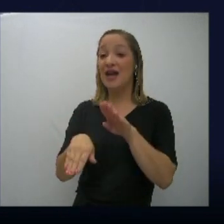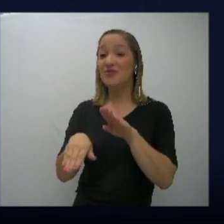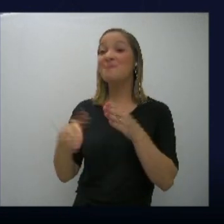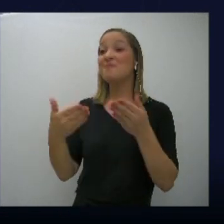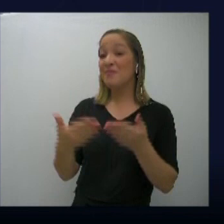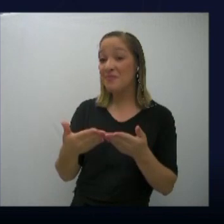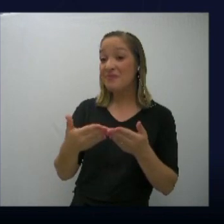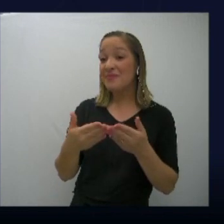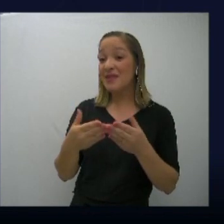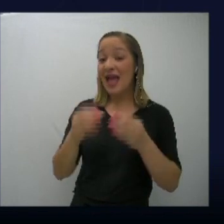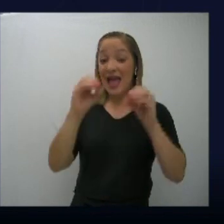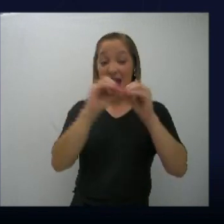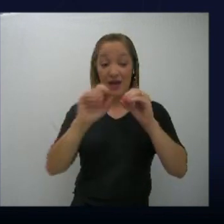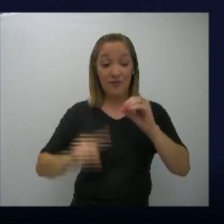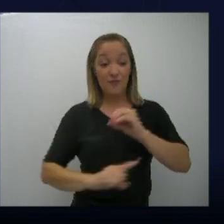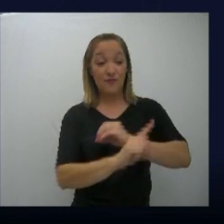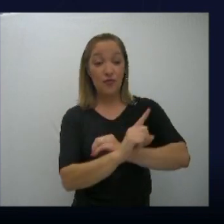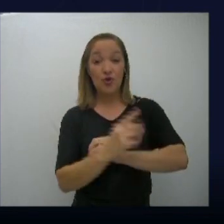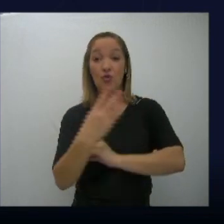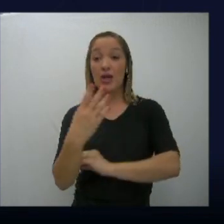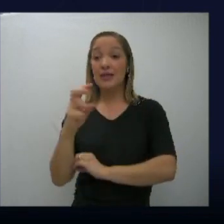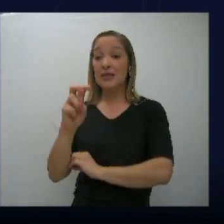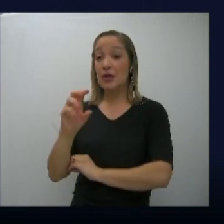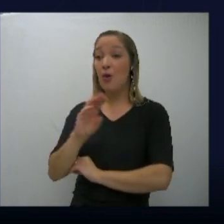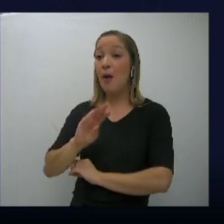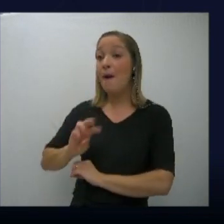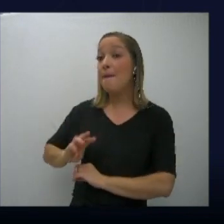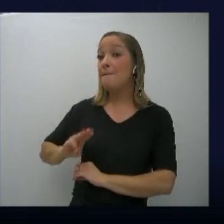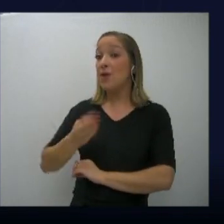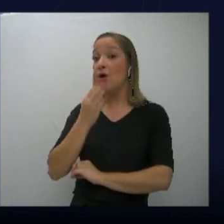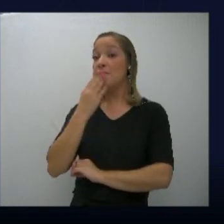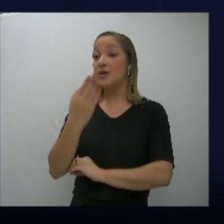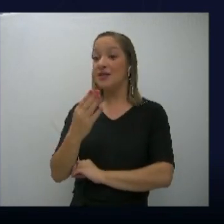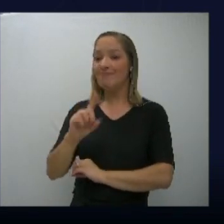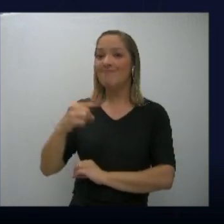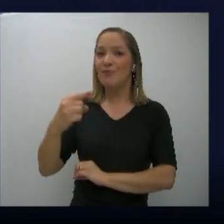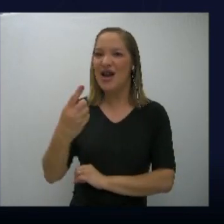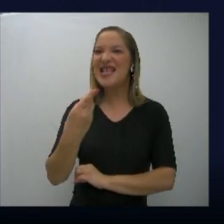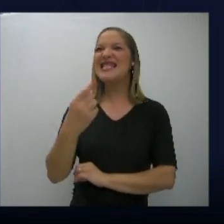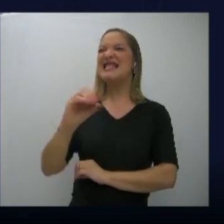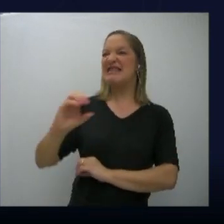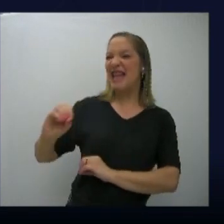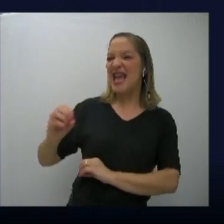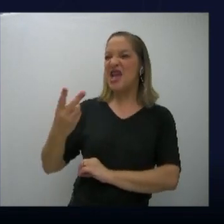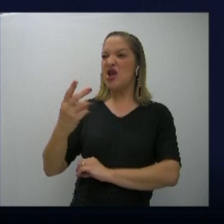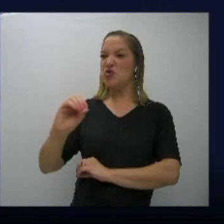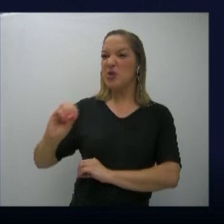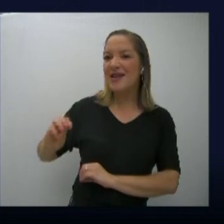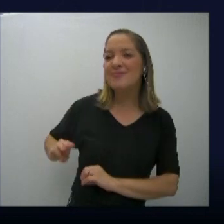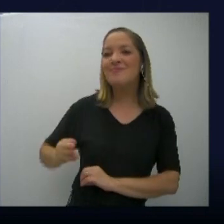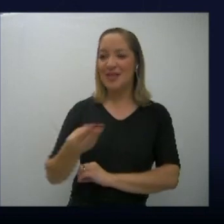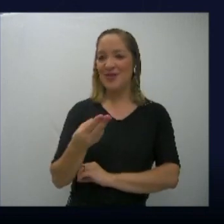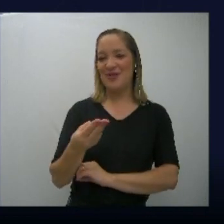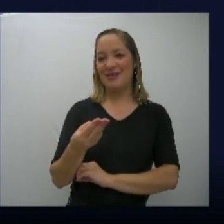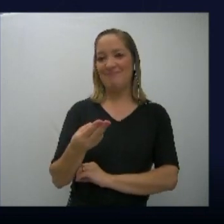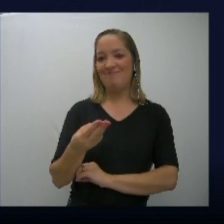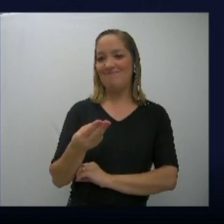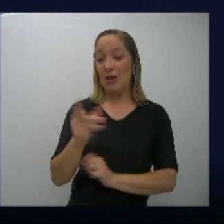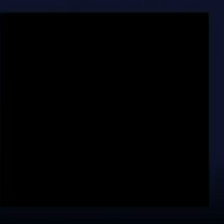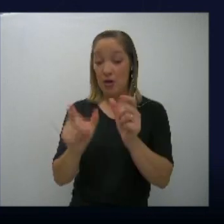pedidos para fazer 100 milhões daqui a pouco depois vai fazer 200 milhões Então é isso aqui na comunidade de investidores que tá sempre te perguntando